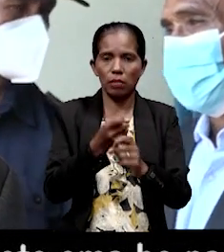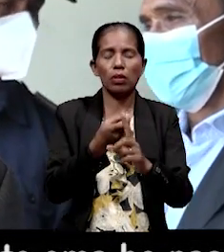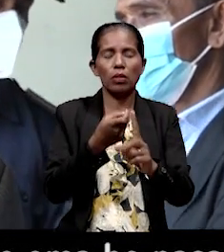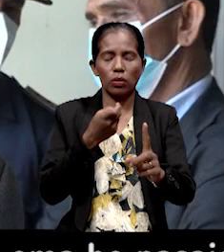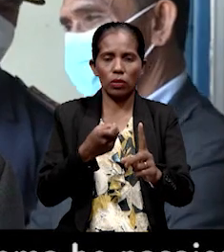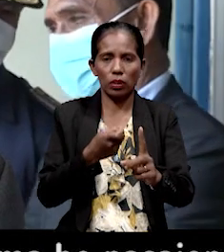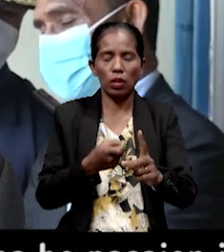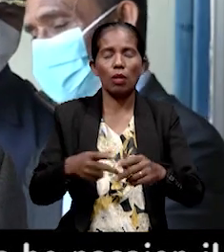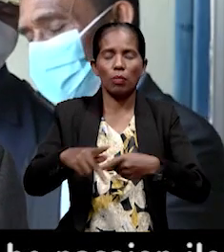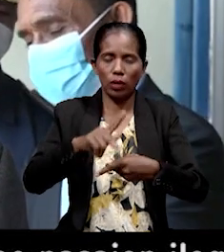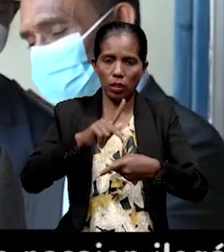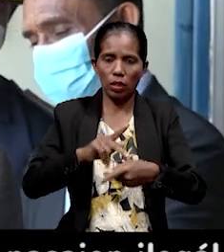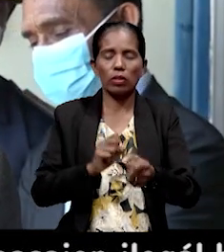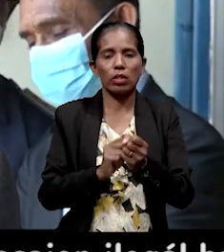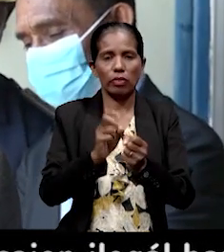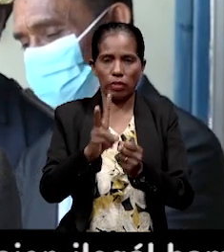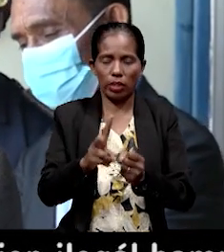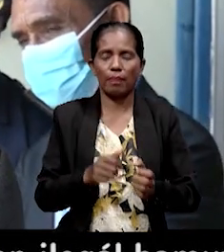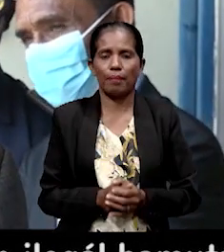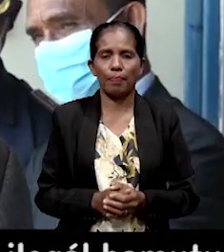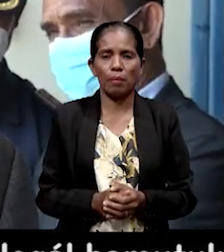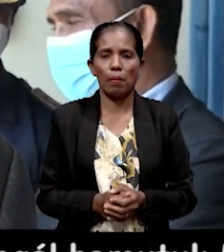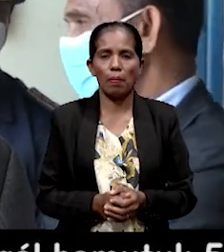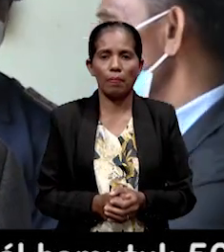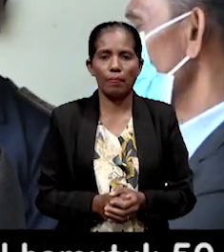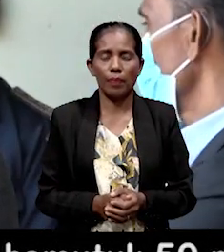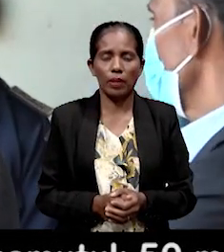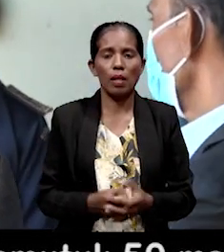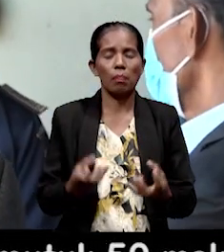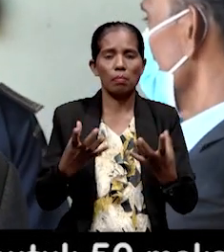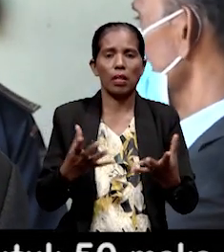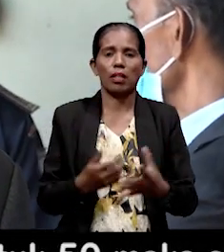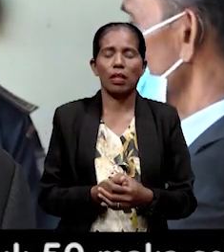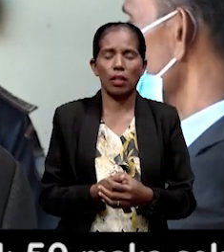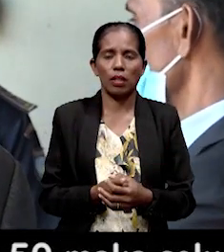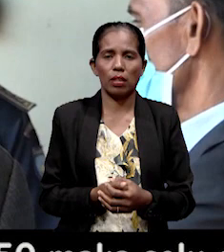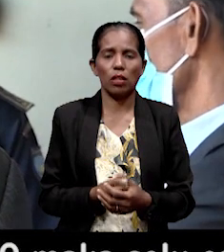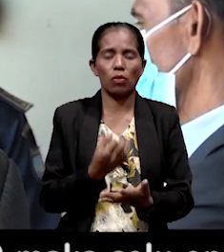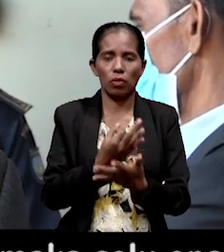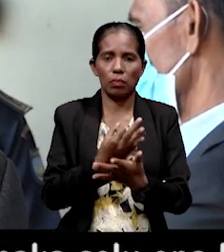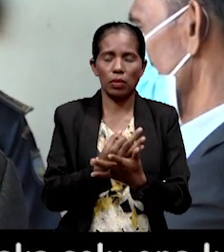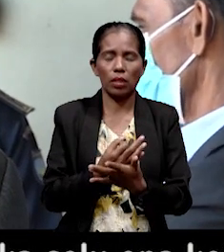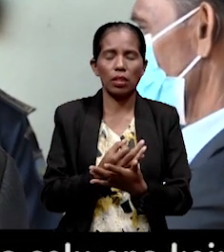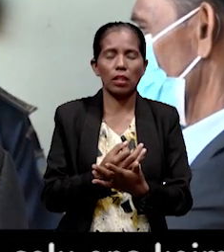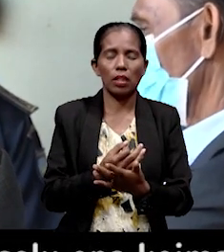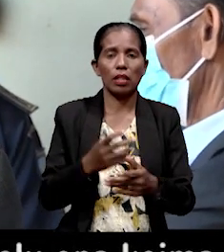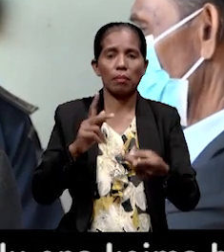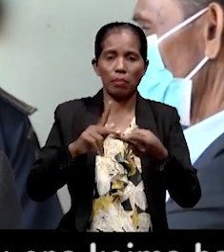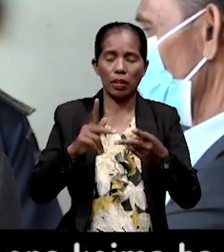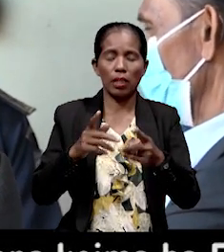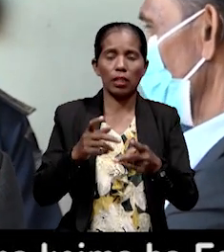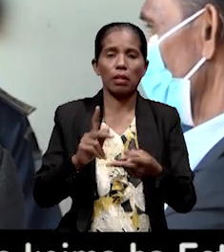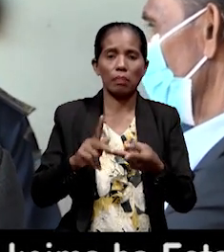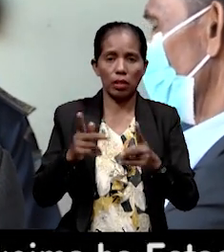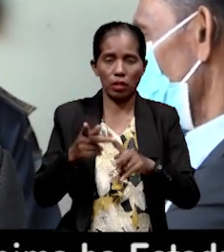person civil barak liu orsamentu nebe maka itani dodor serfo how for example